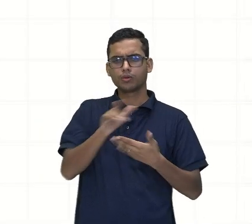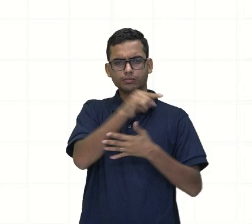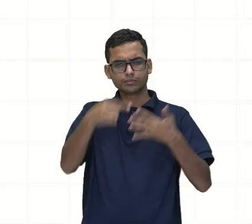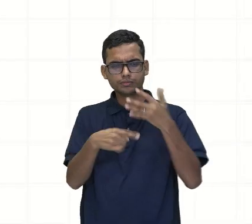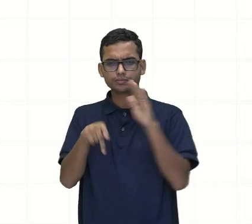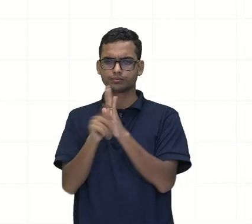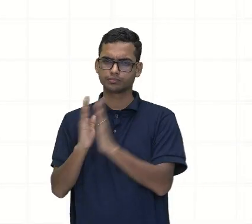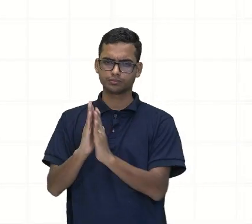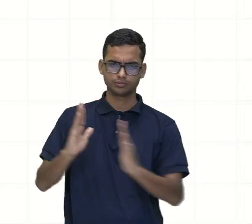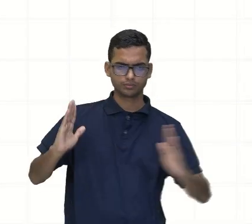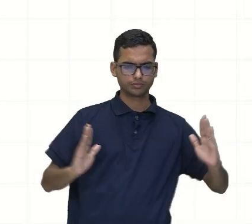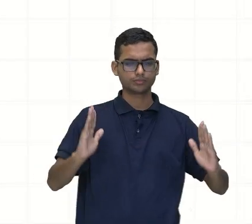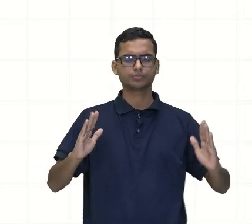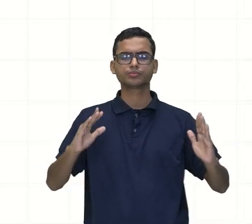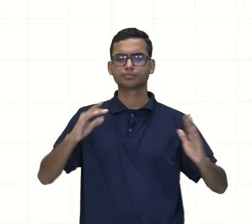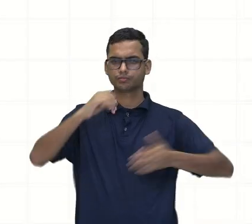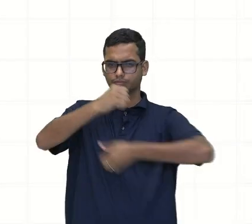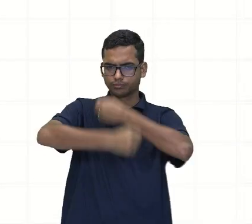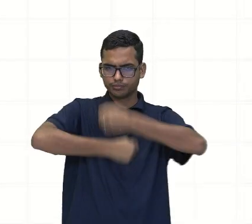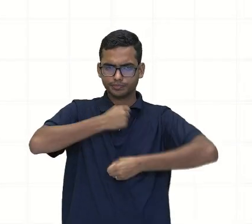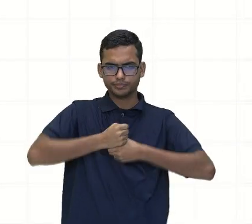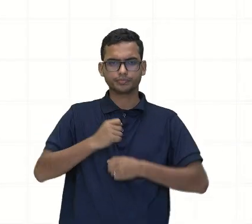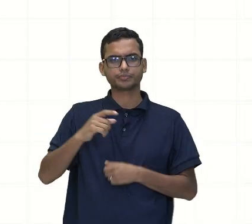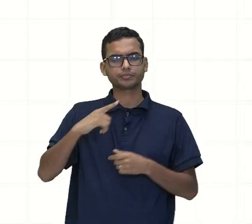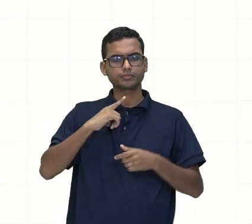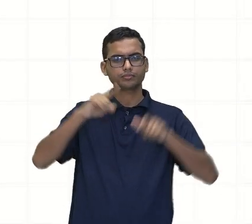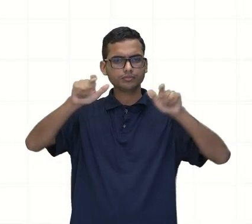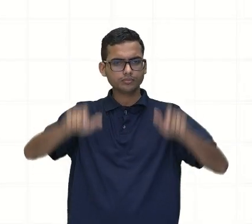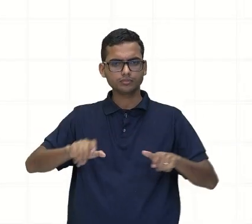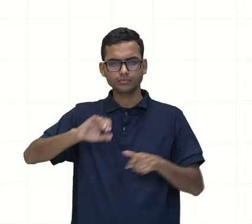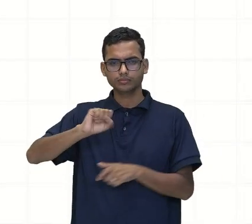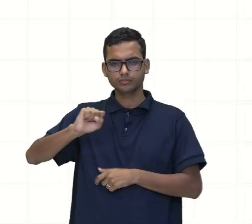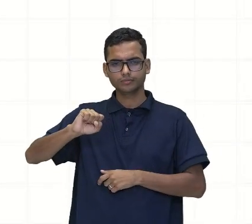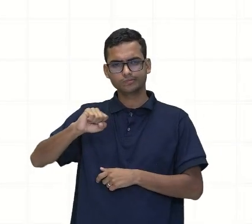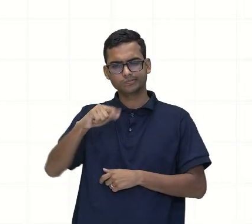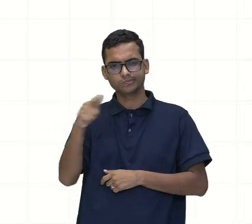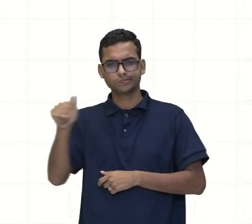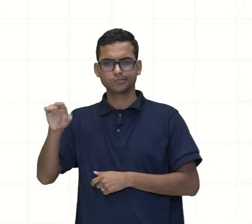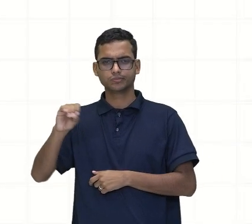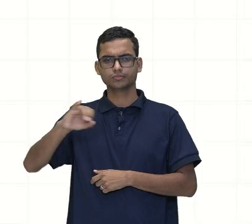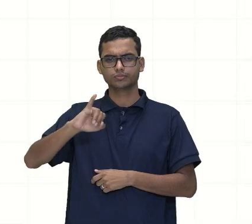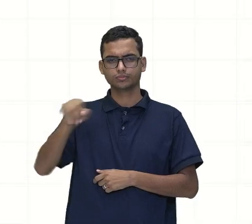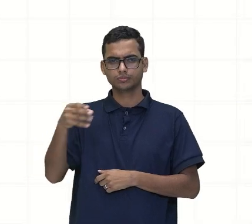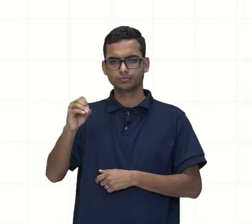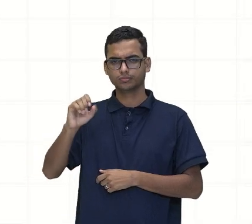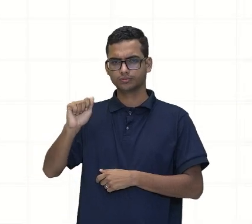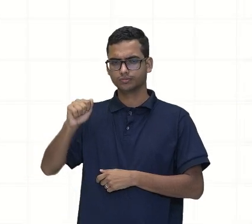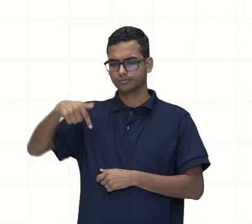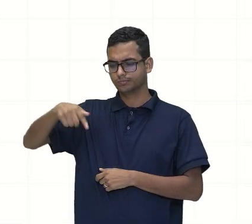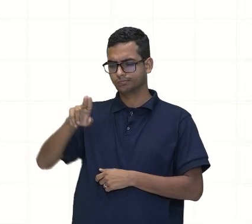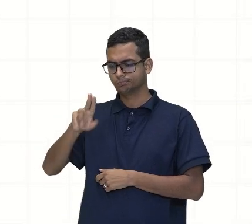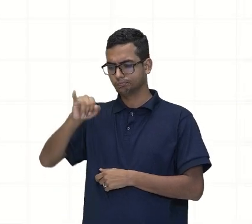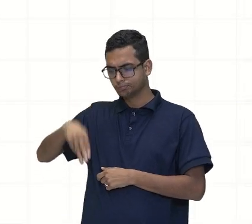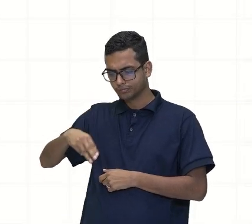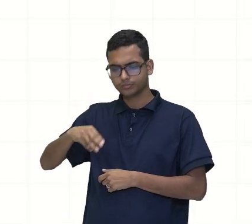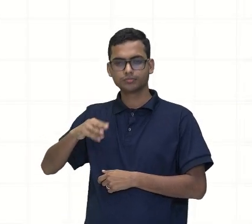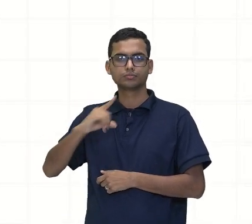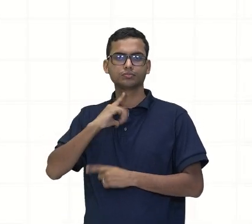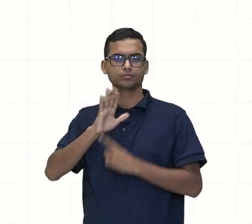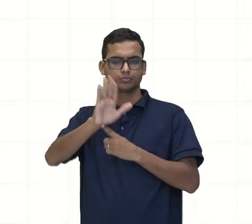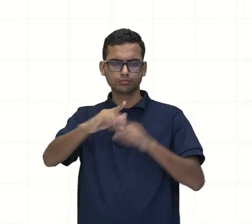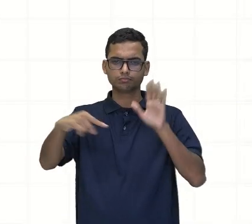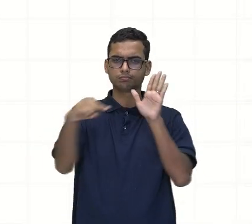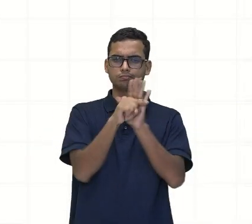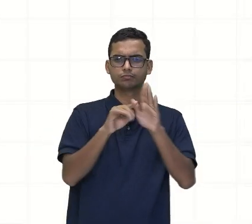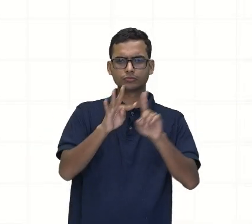do ano. A gente tem a cidade de São Joaquim, que registrou a temperatura de menos 3